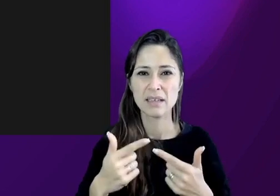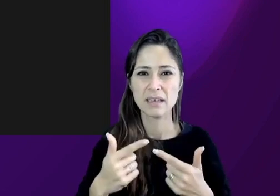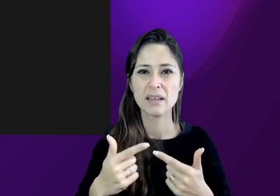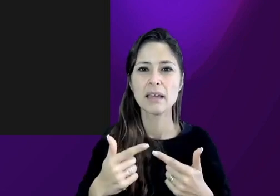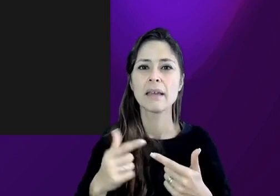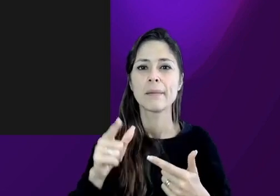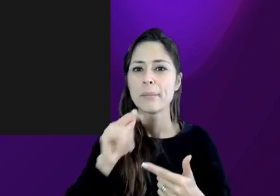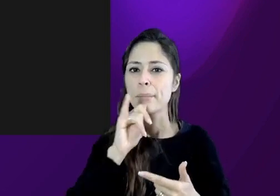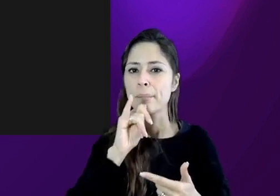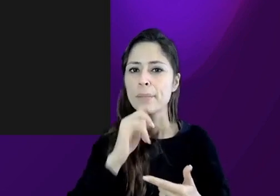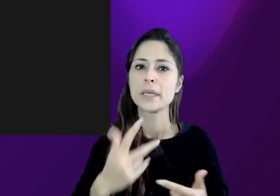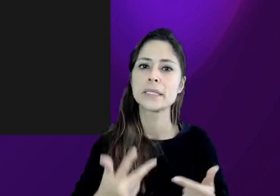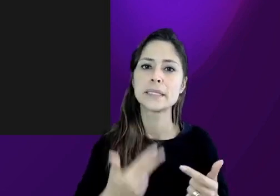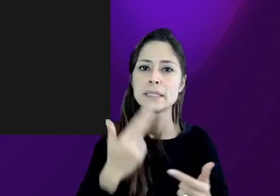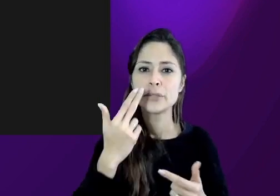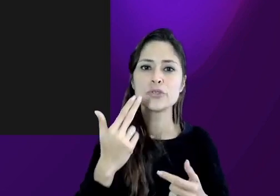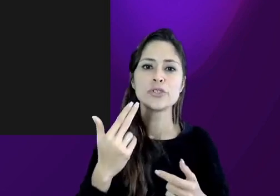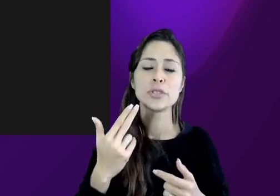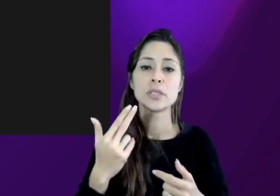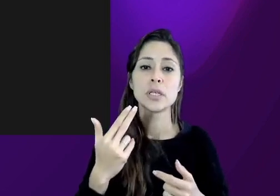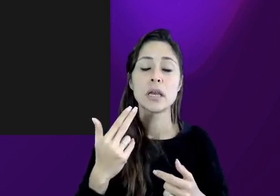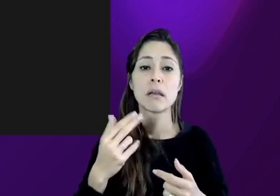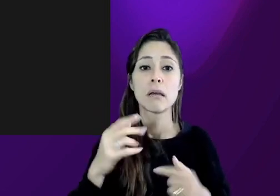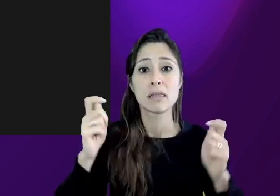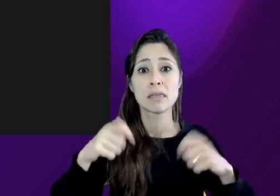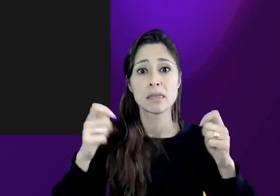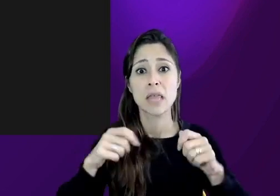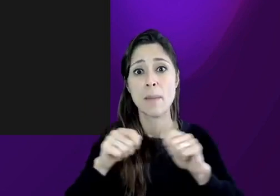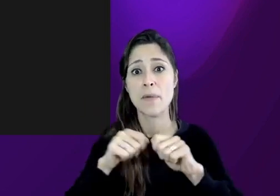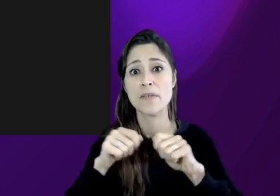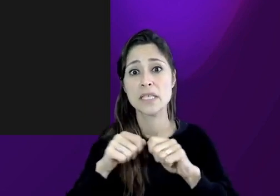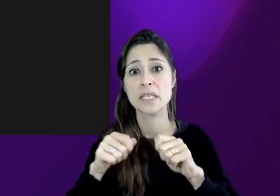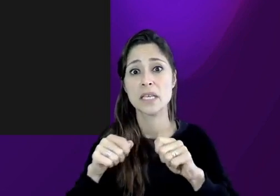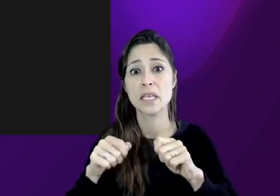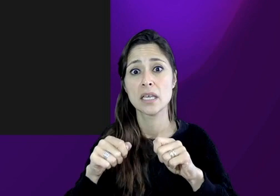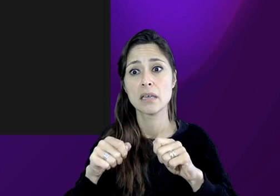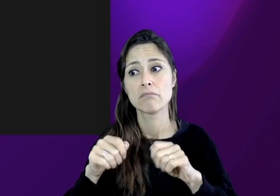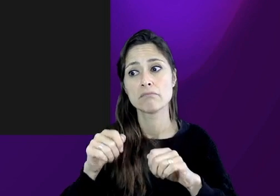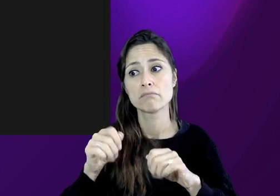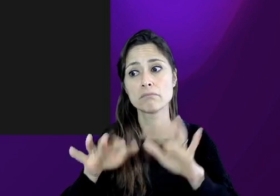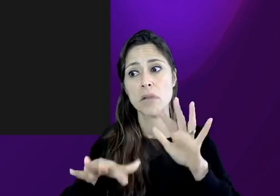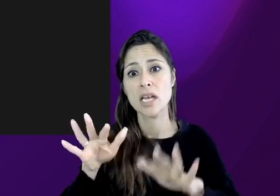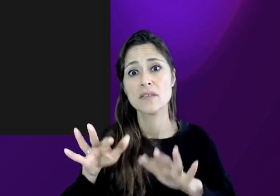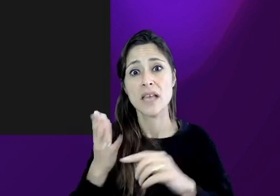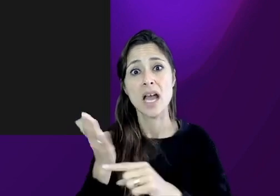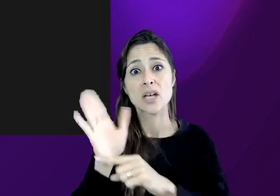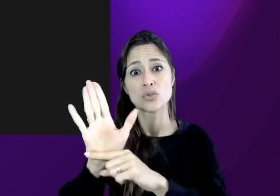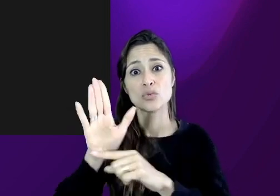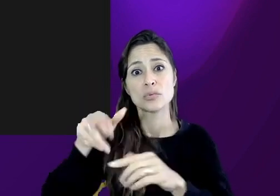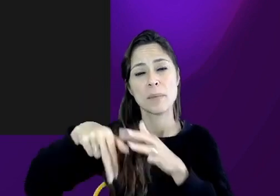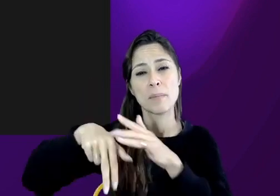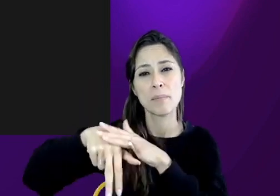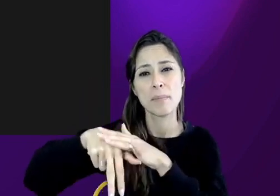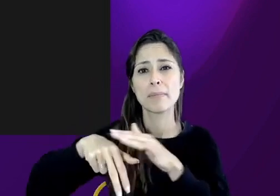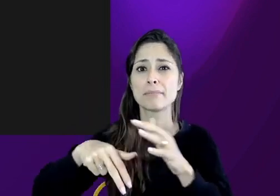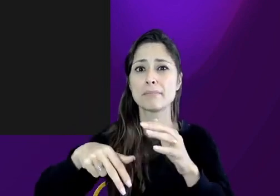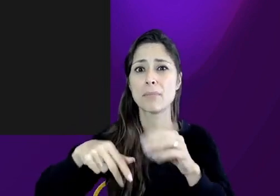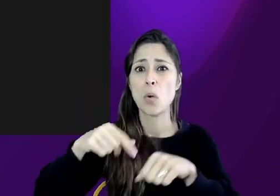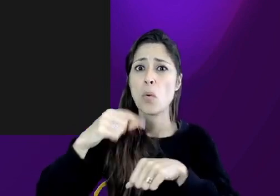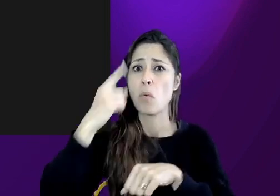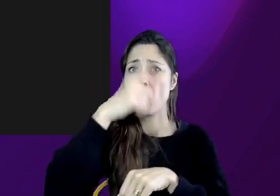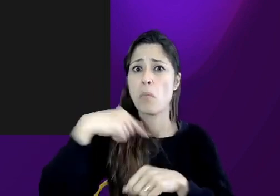subtotal D2, que dá para ser feita, num caso espetacularmente favorável, em 1h30, já